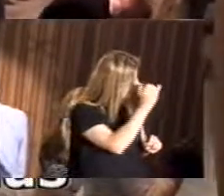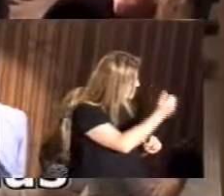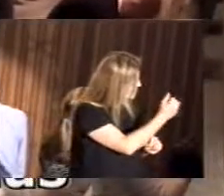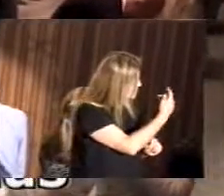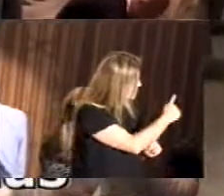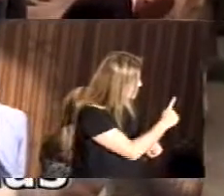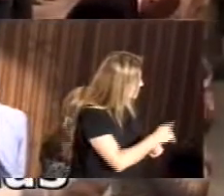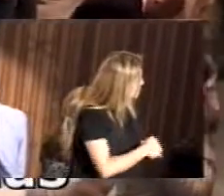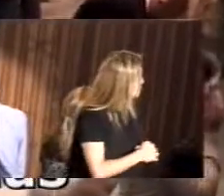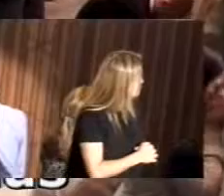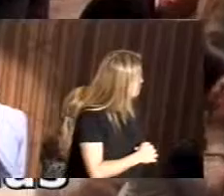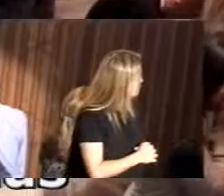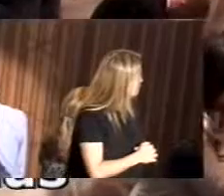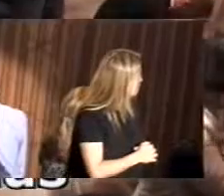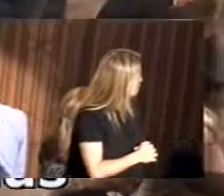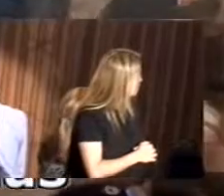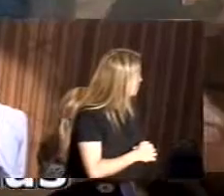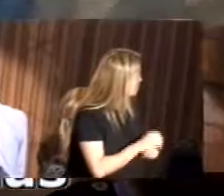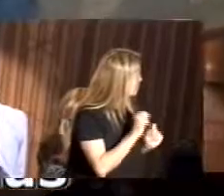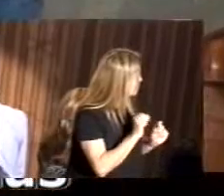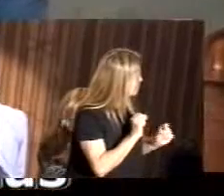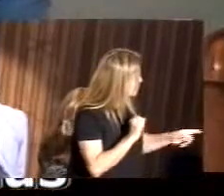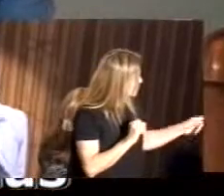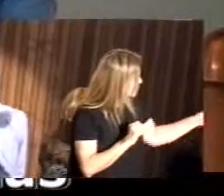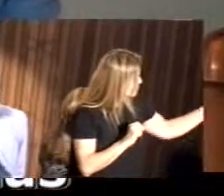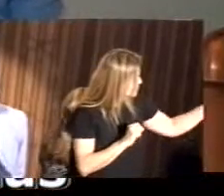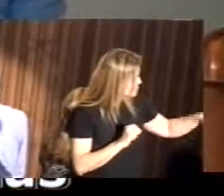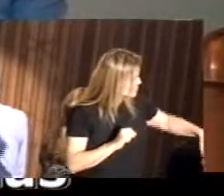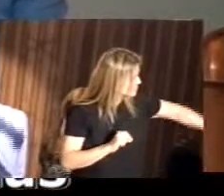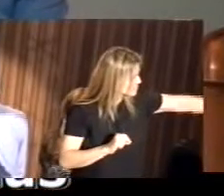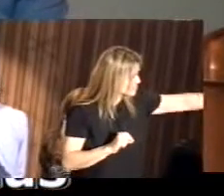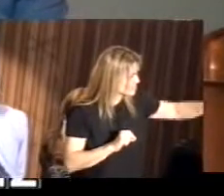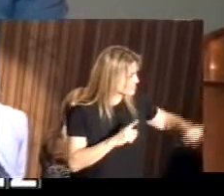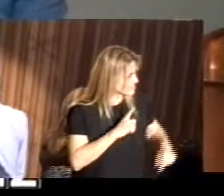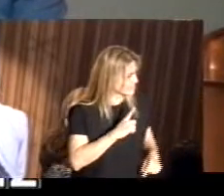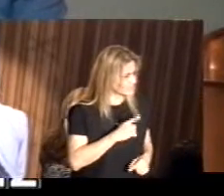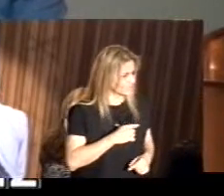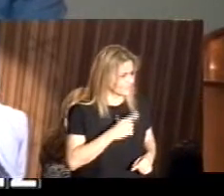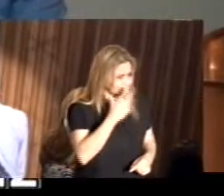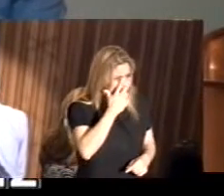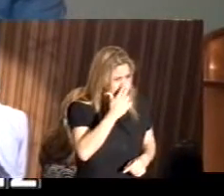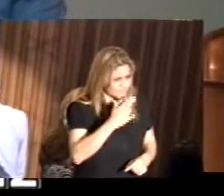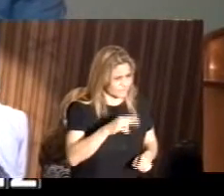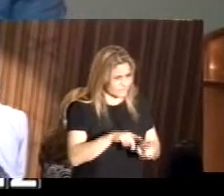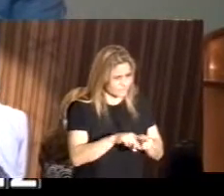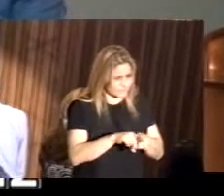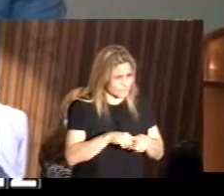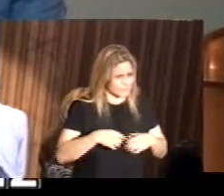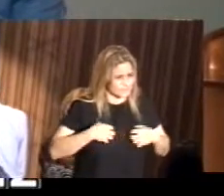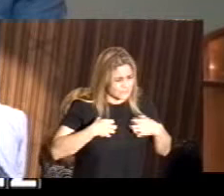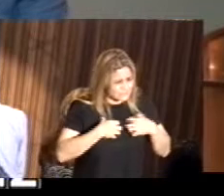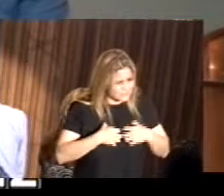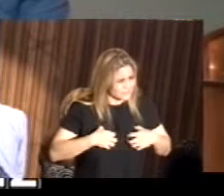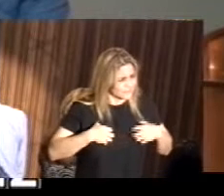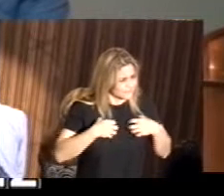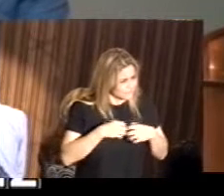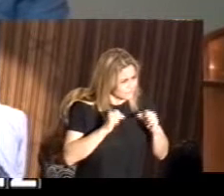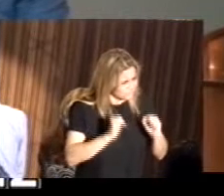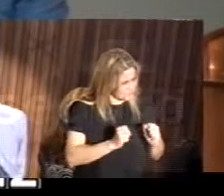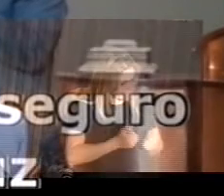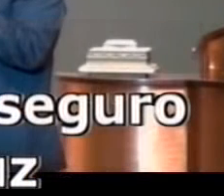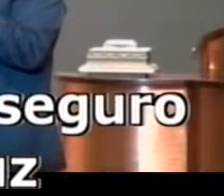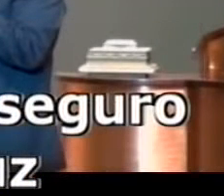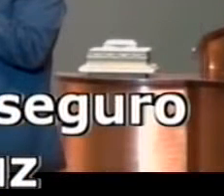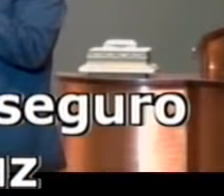as áreas que você está em luta com Deus? Fala com Ele. E faz entregas. Senhor, não vai ser